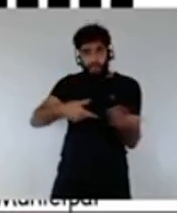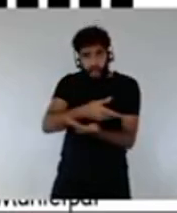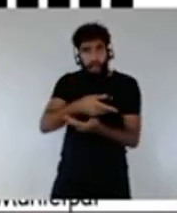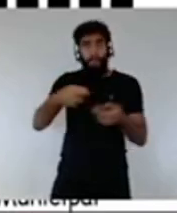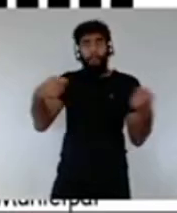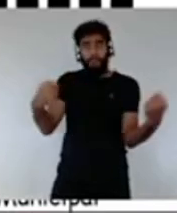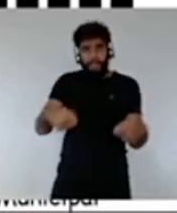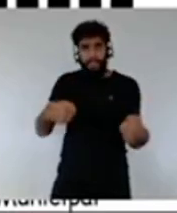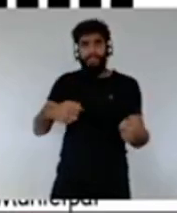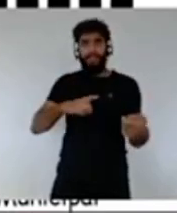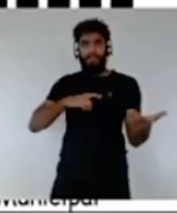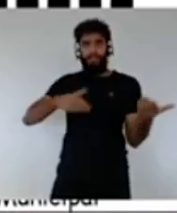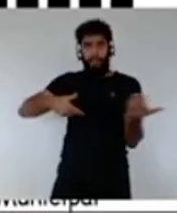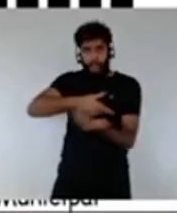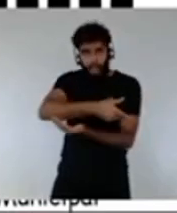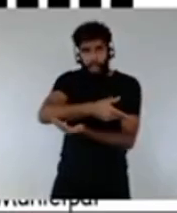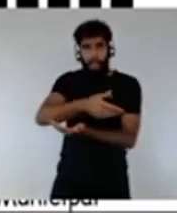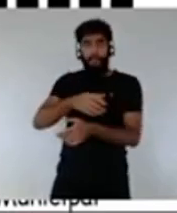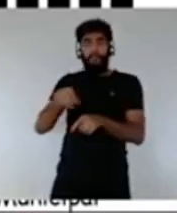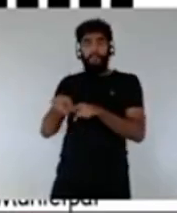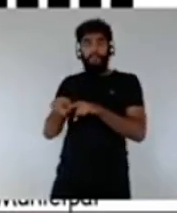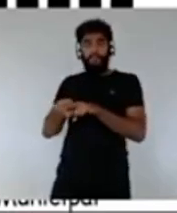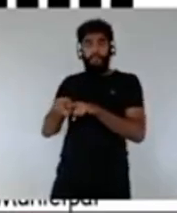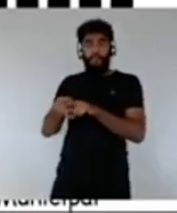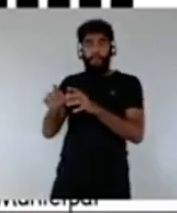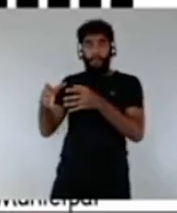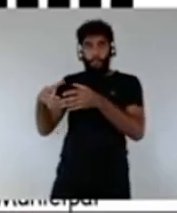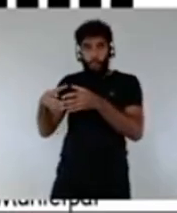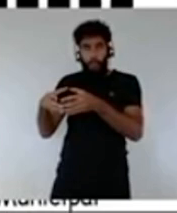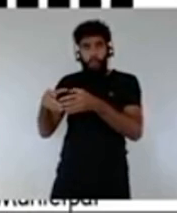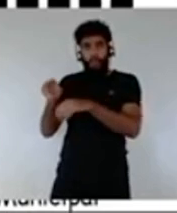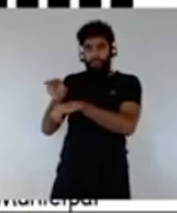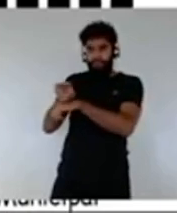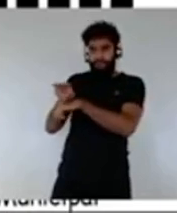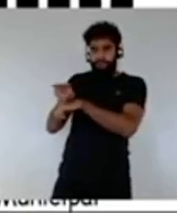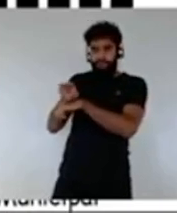as LPIs. A vigilância sanitária, a epidemiologia